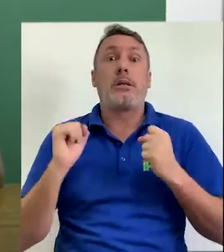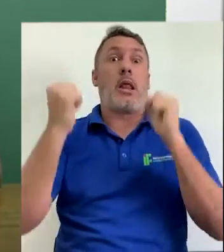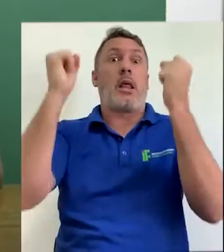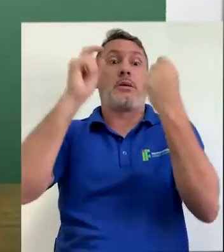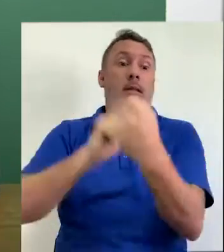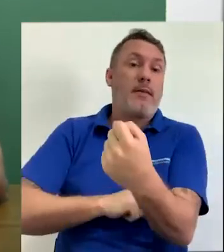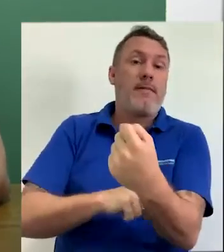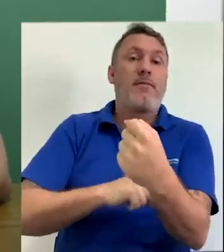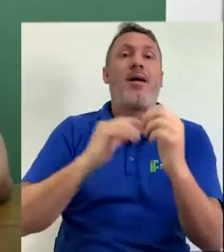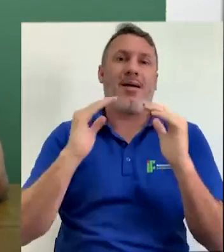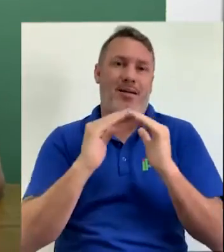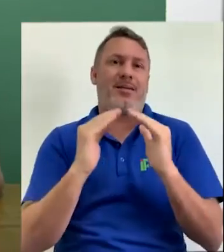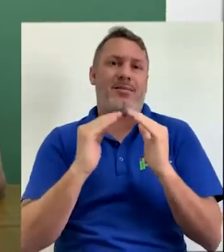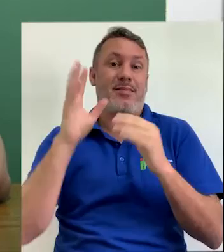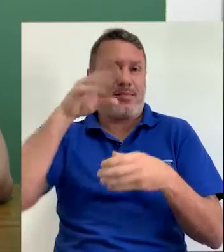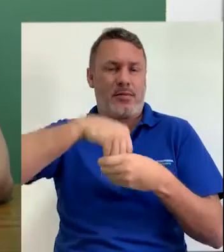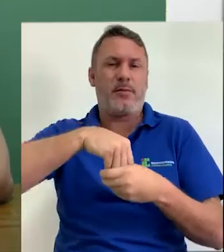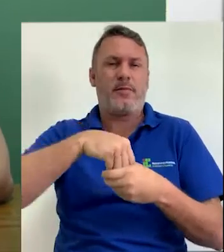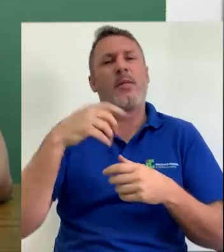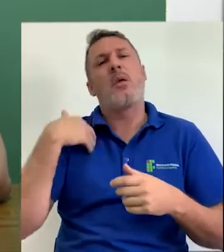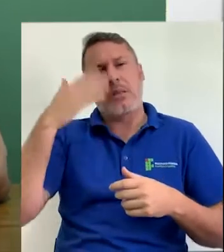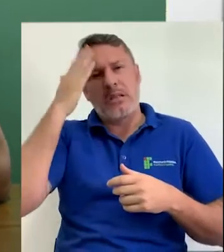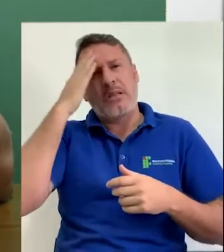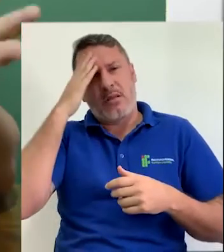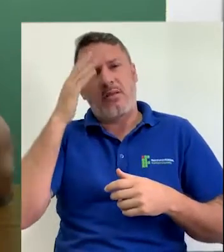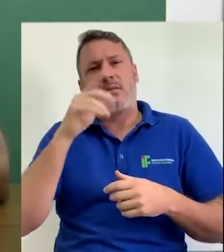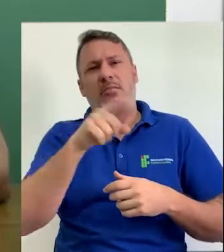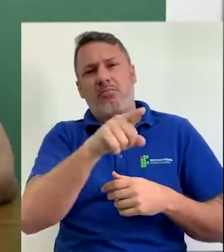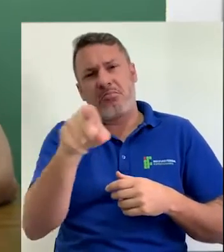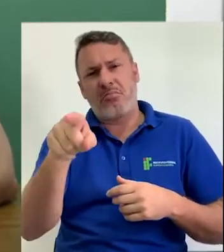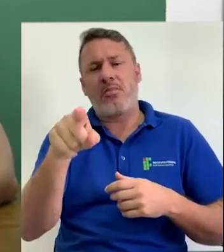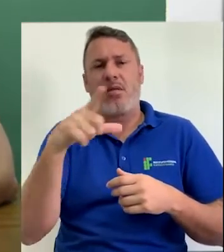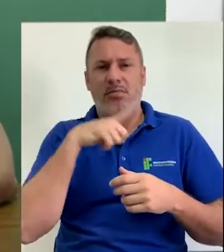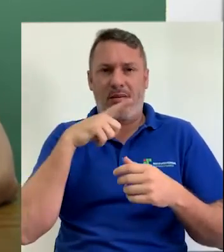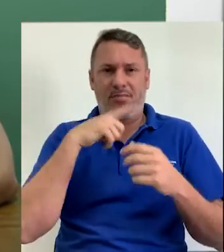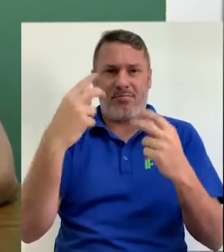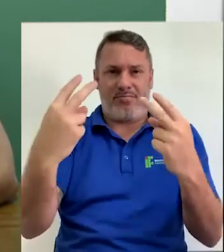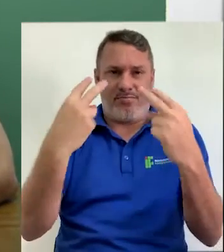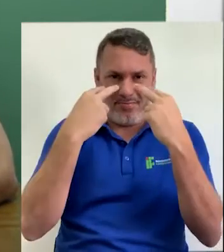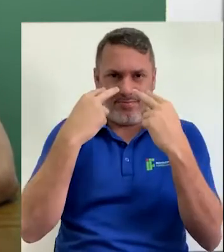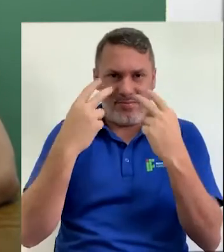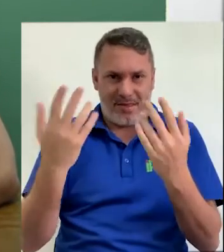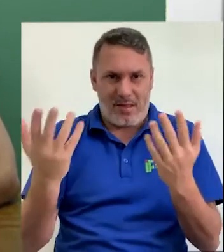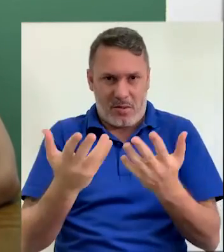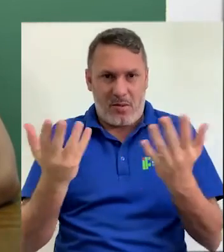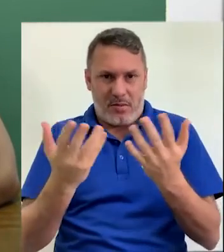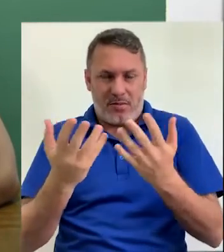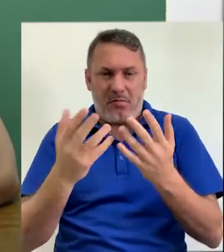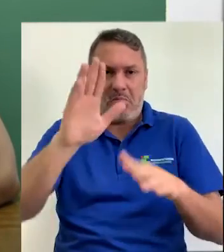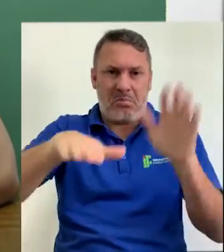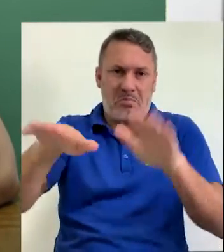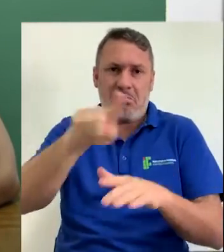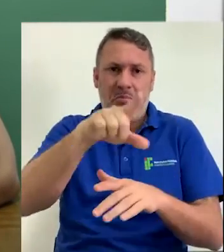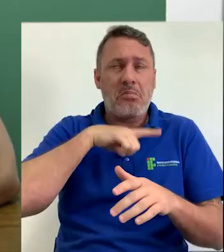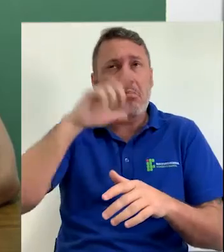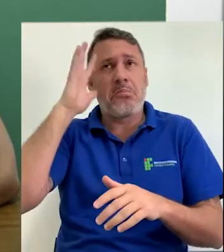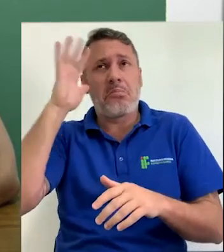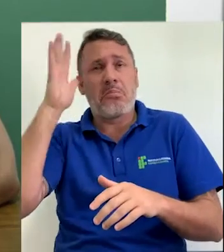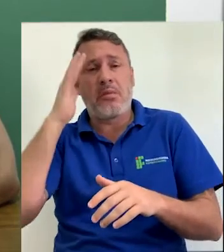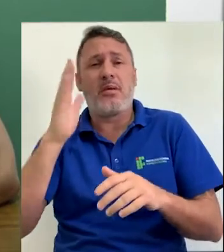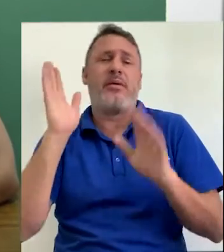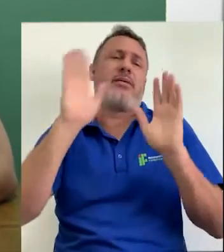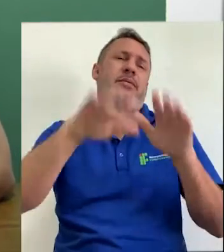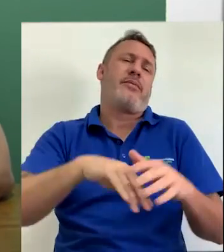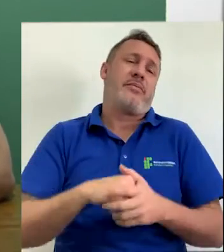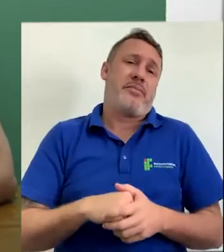casa. Eu sei que alguns de vocês vão assistir, ou podem estar assistindo esse vídeo no momento, e podem estar